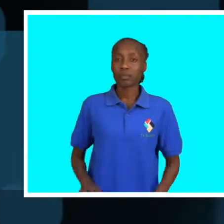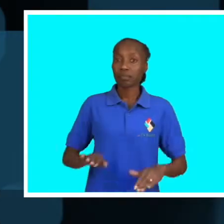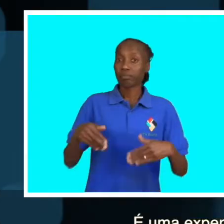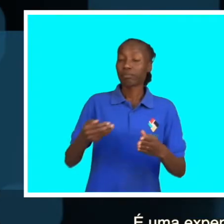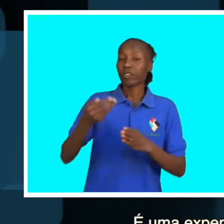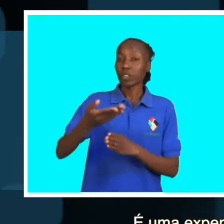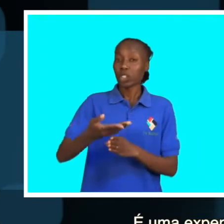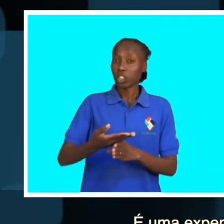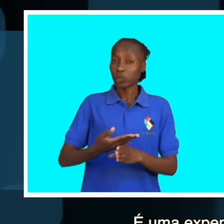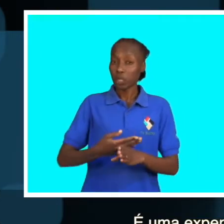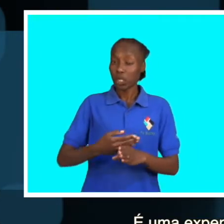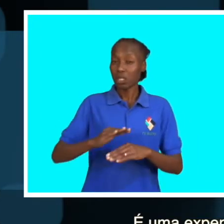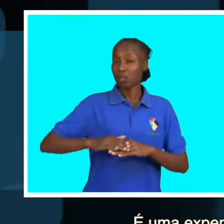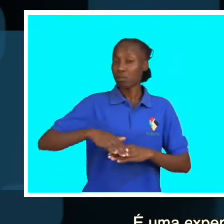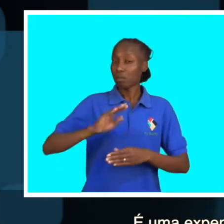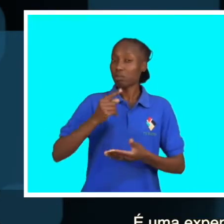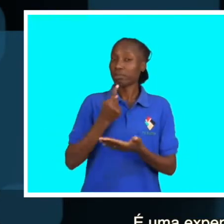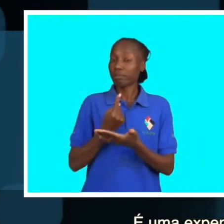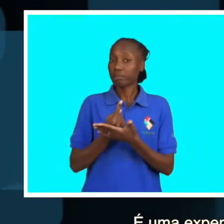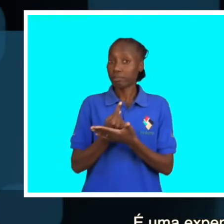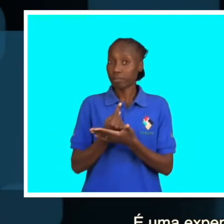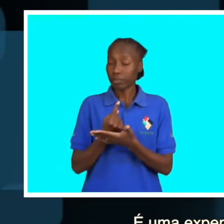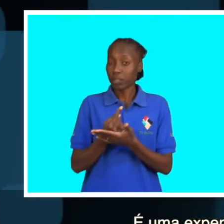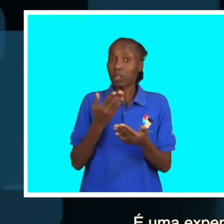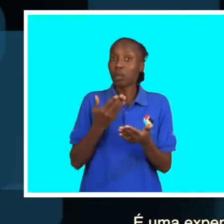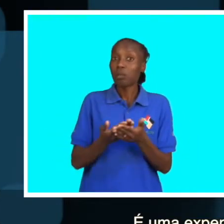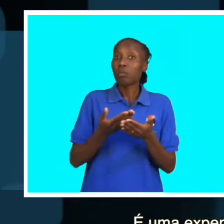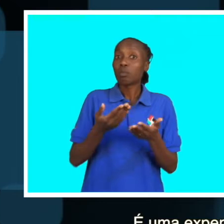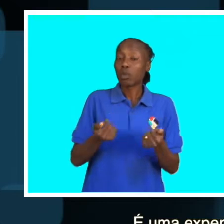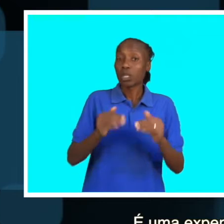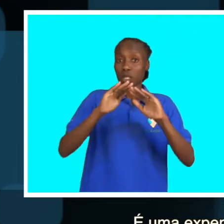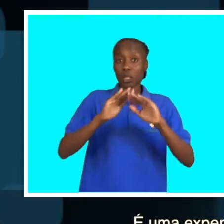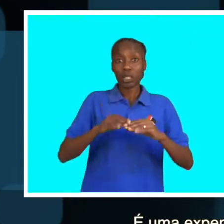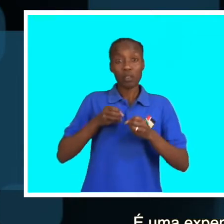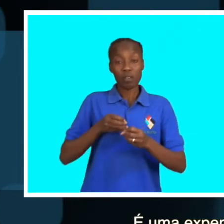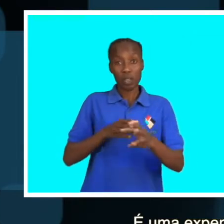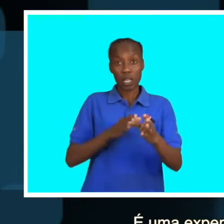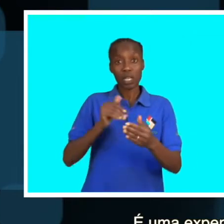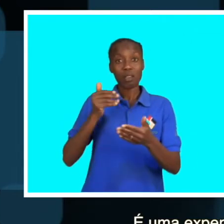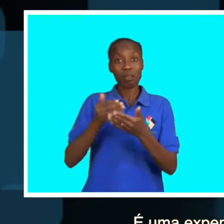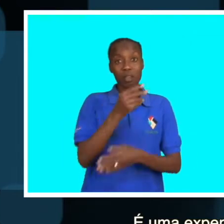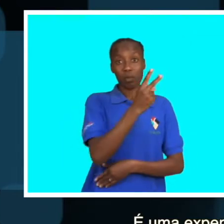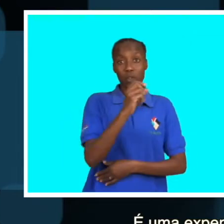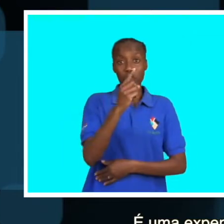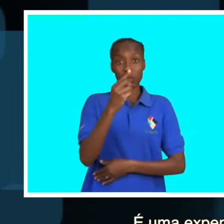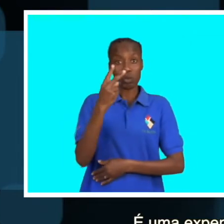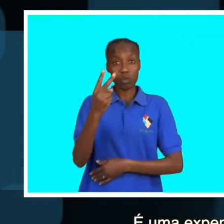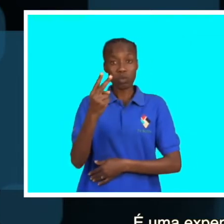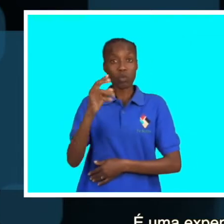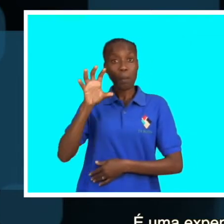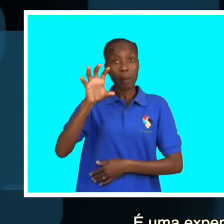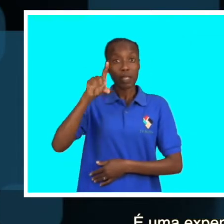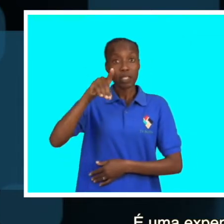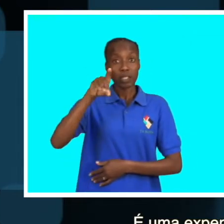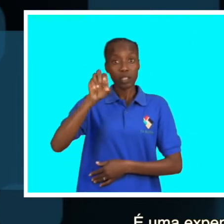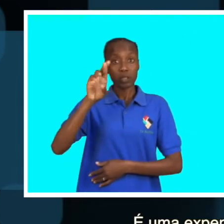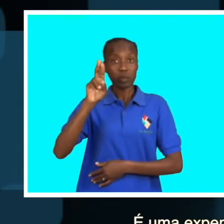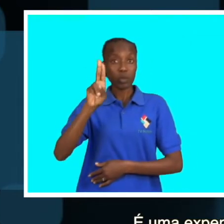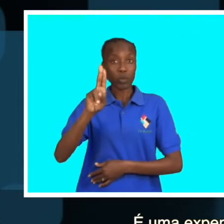É uma experiência muito interessante, porque ele estava a até 2012, no Peru,